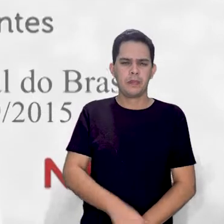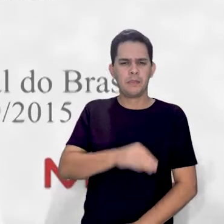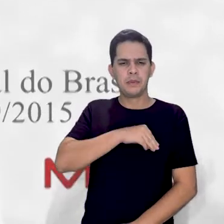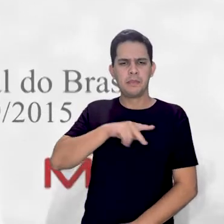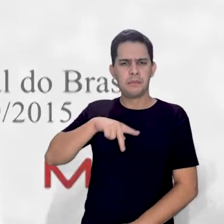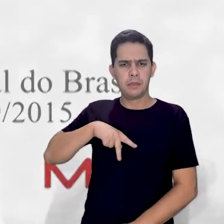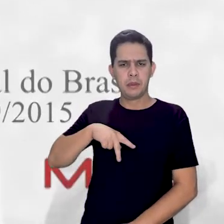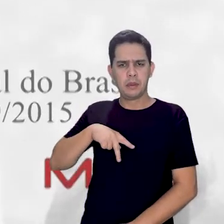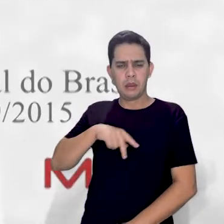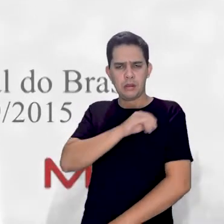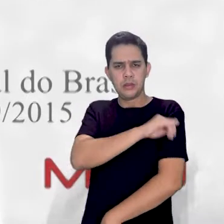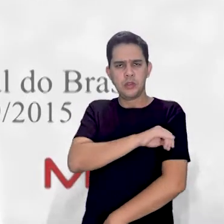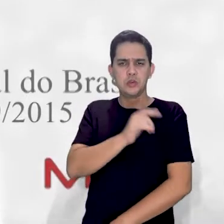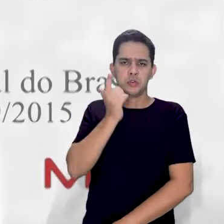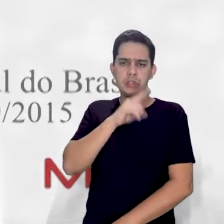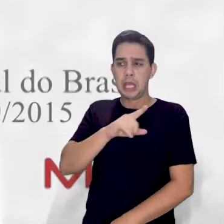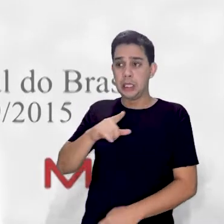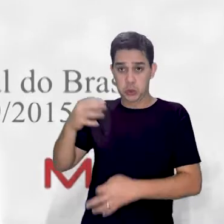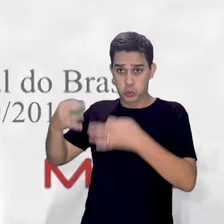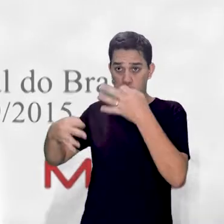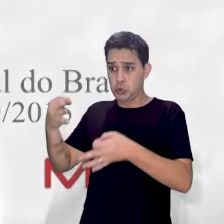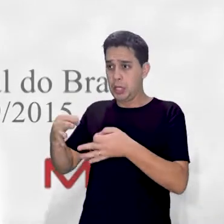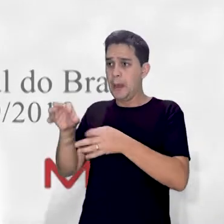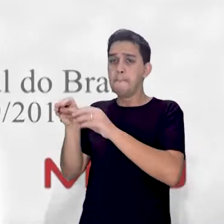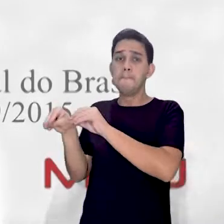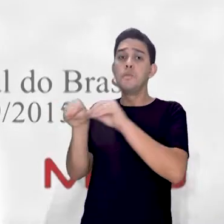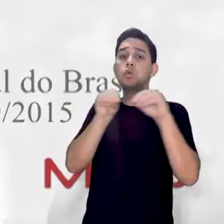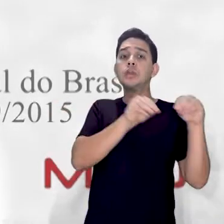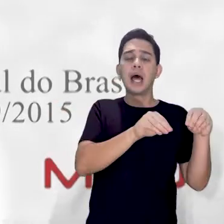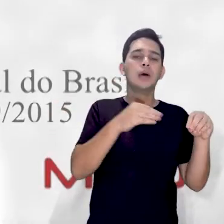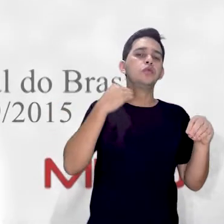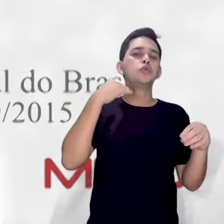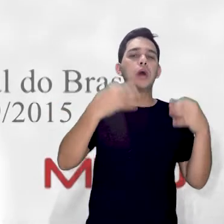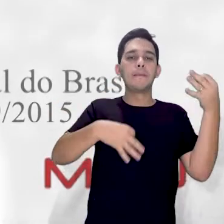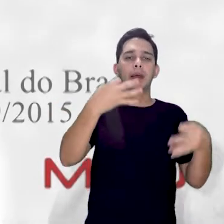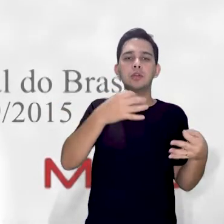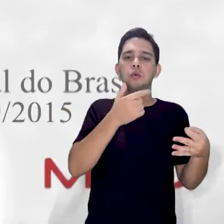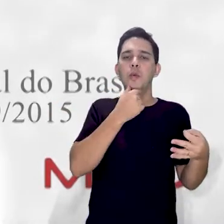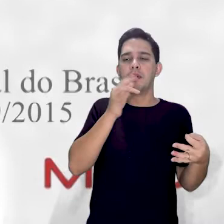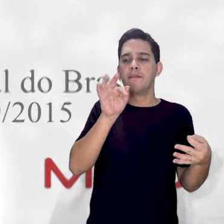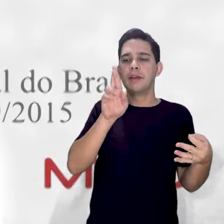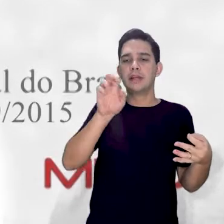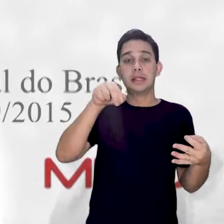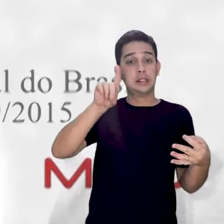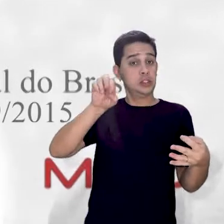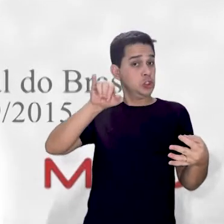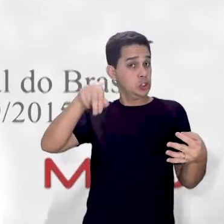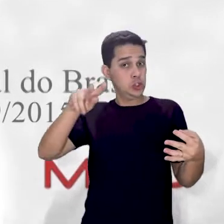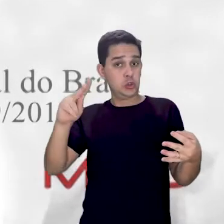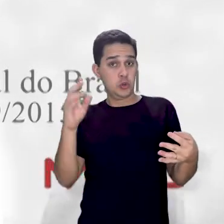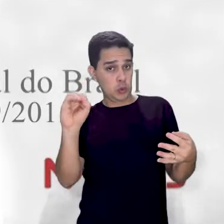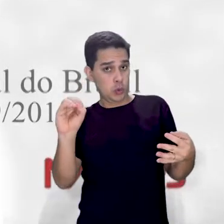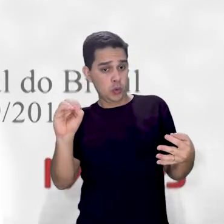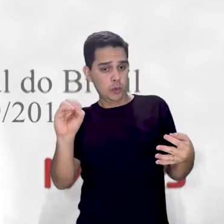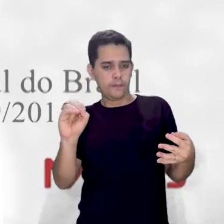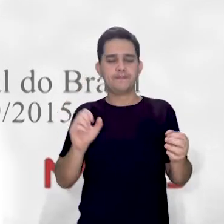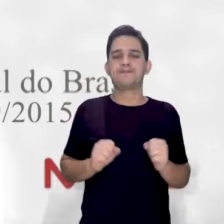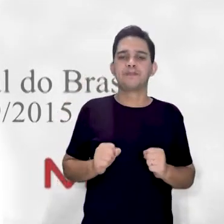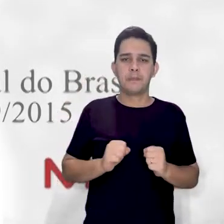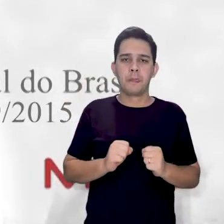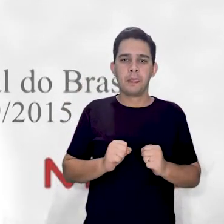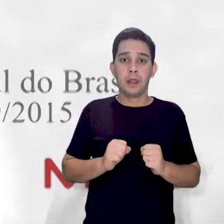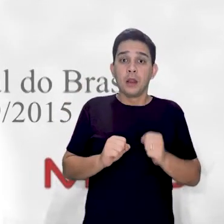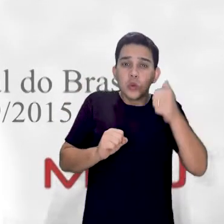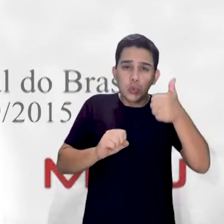MPRJ obtém na Justiça transferência do julgamento de Fernandinho Beiramar. Abre aspas. A manifestação de alguns jurados que,